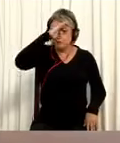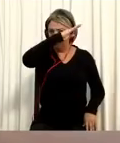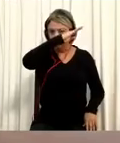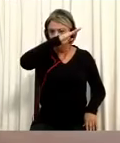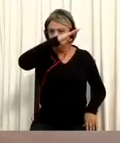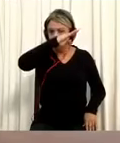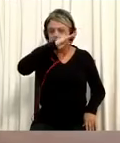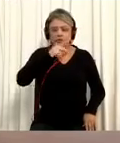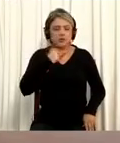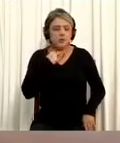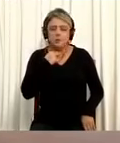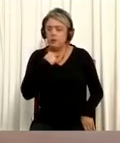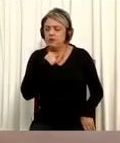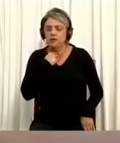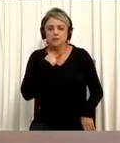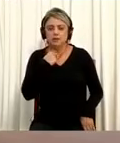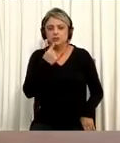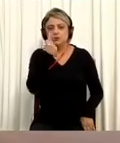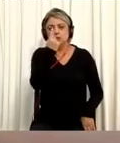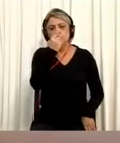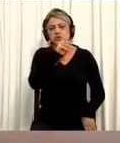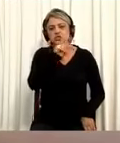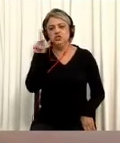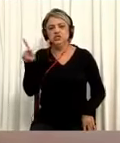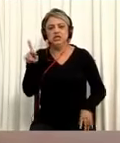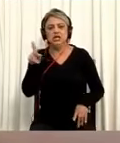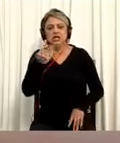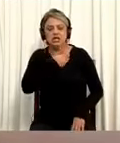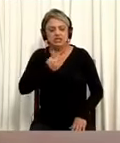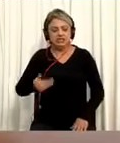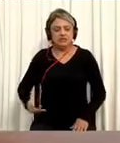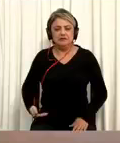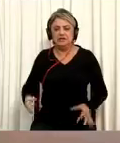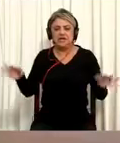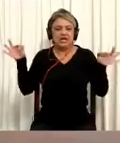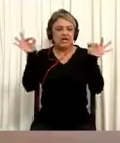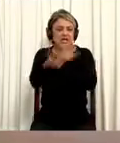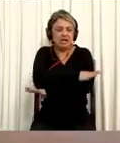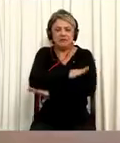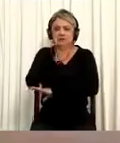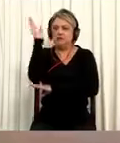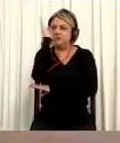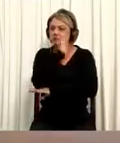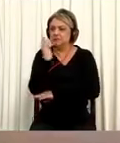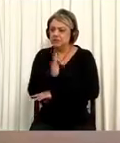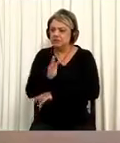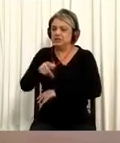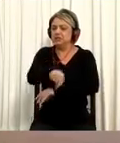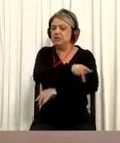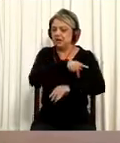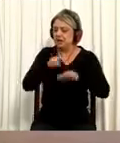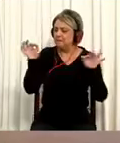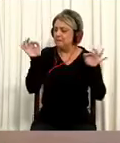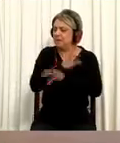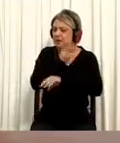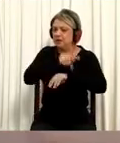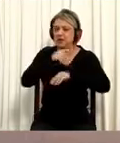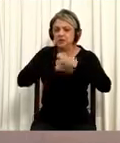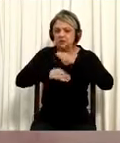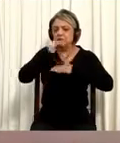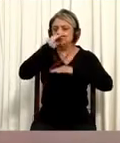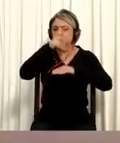tolerar mais um dia desse governo que está destruindo o Brasil, destruindo a nação, destruindo a soberania nacional